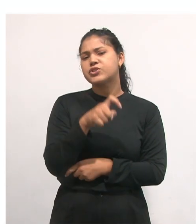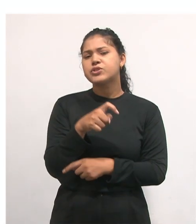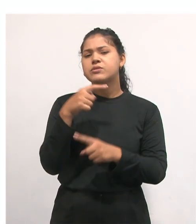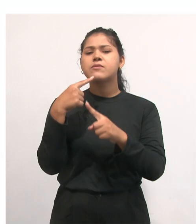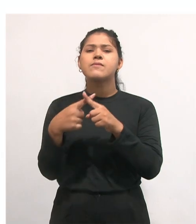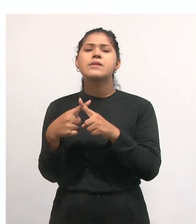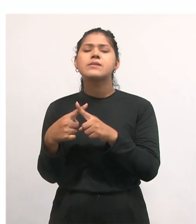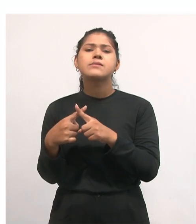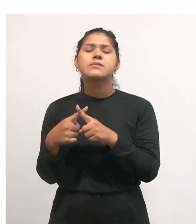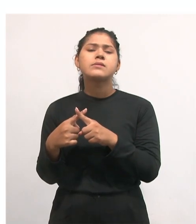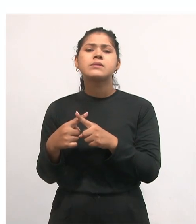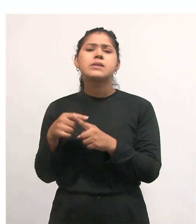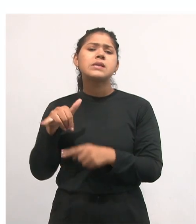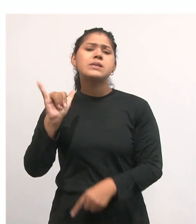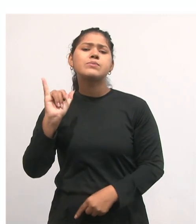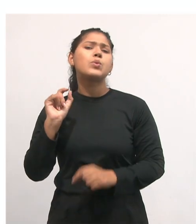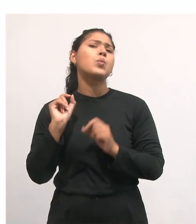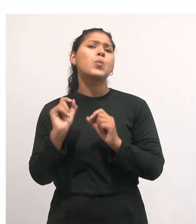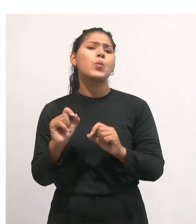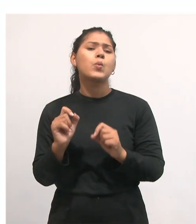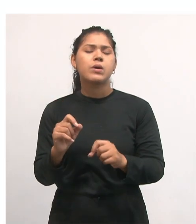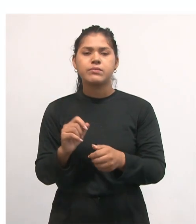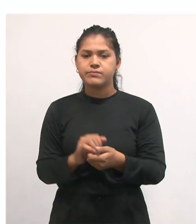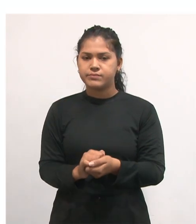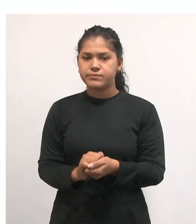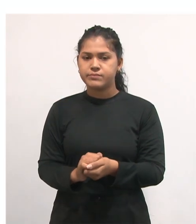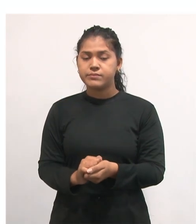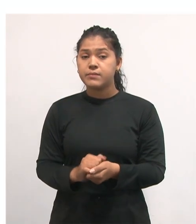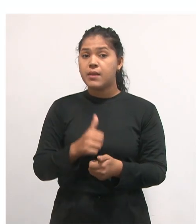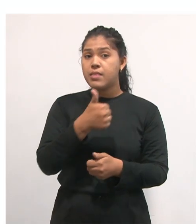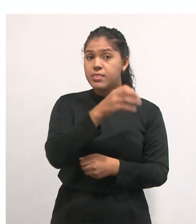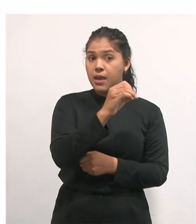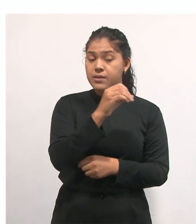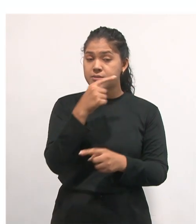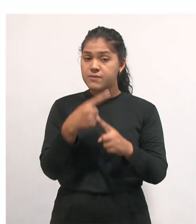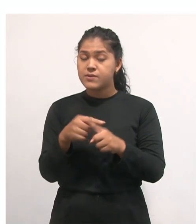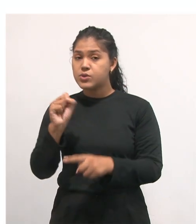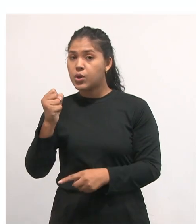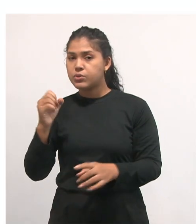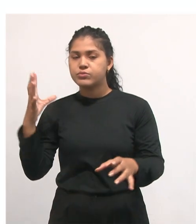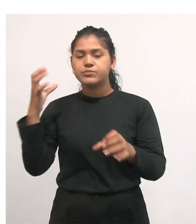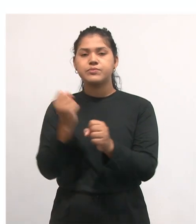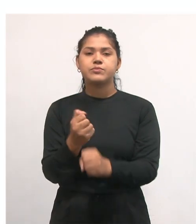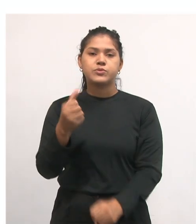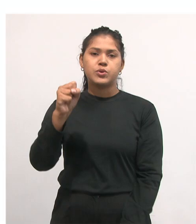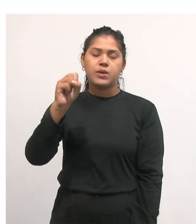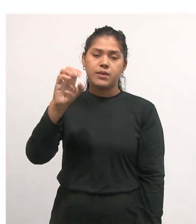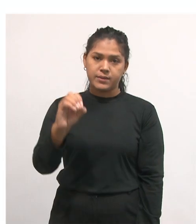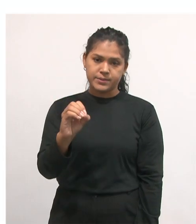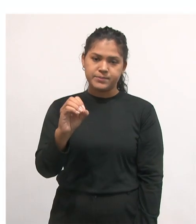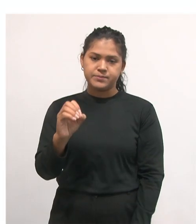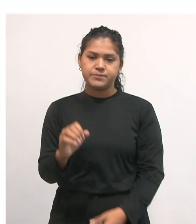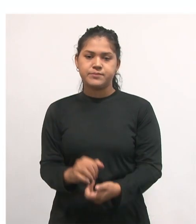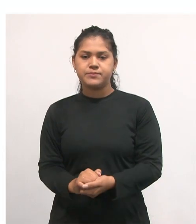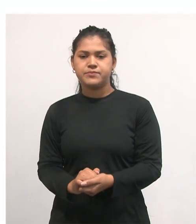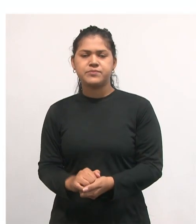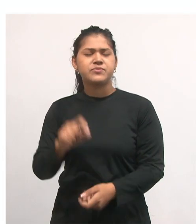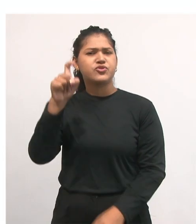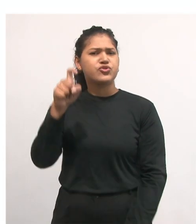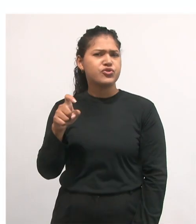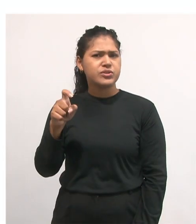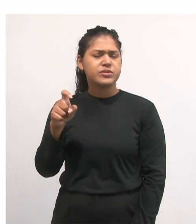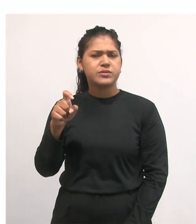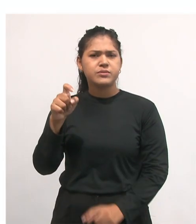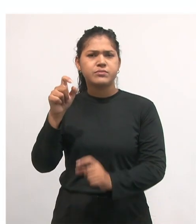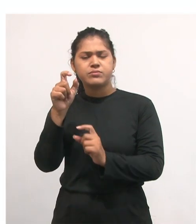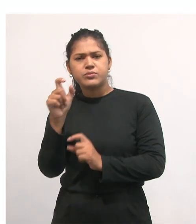y? Ora, x vezes y, 10 vezes 8? 80, ok? Muito fácil. O que é x ao quadrado? Ou